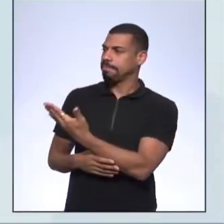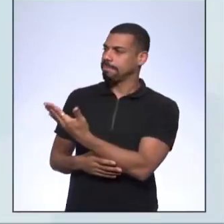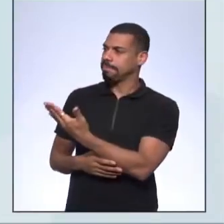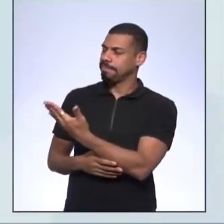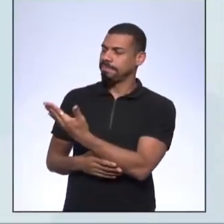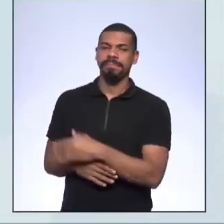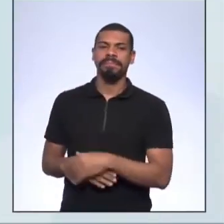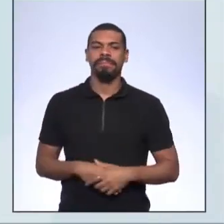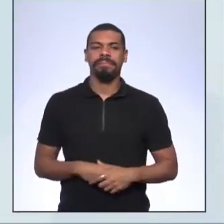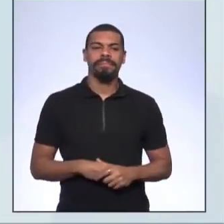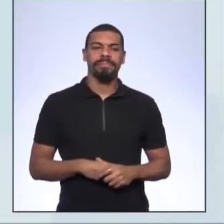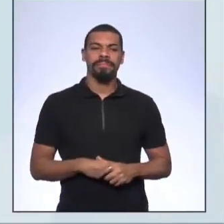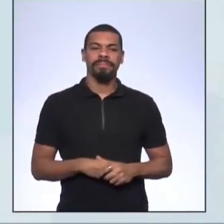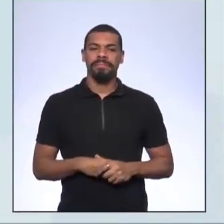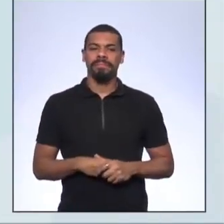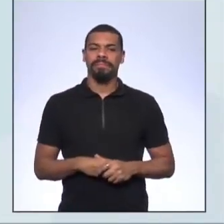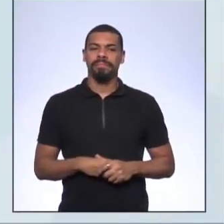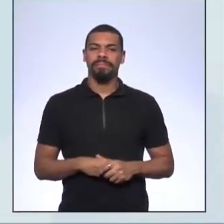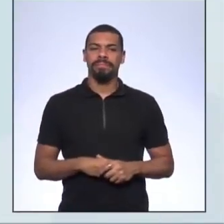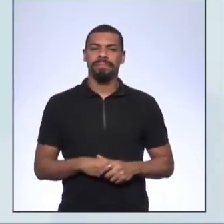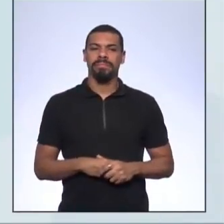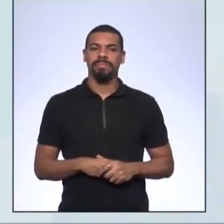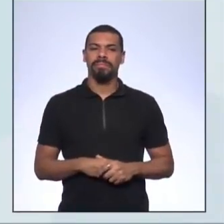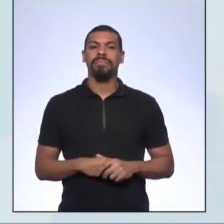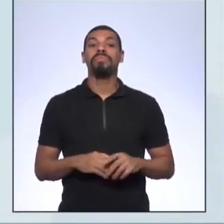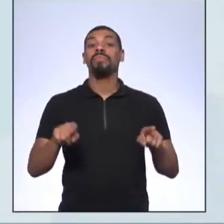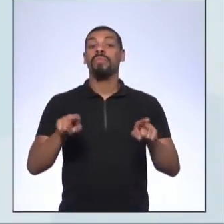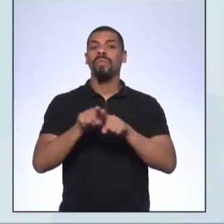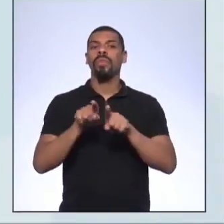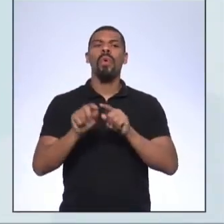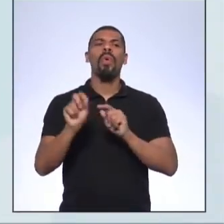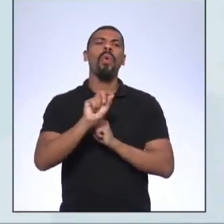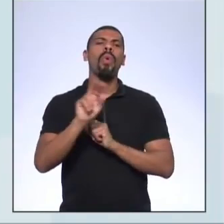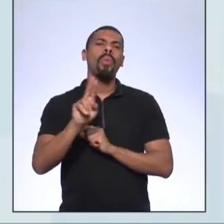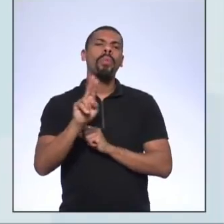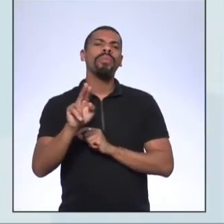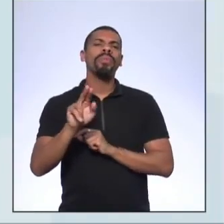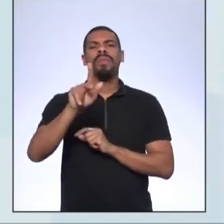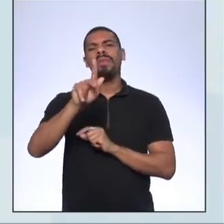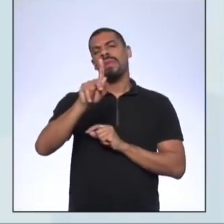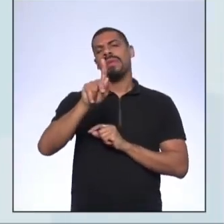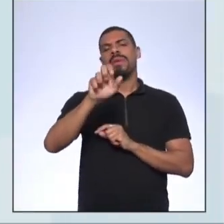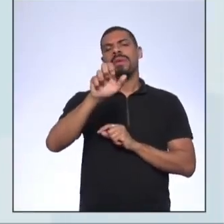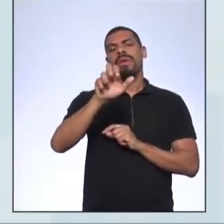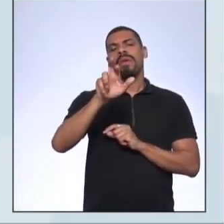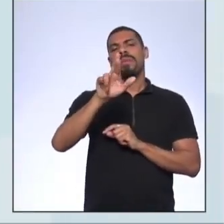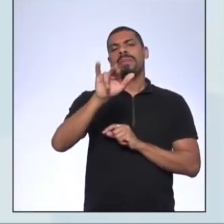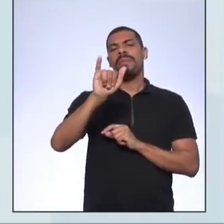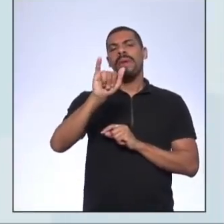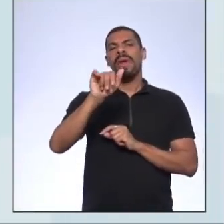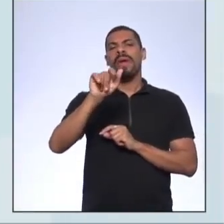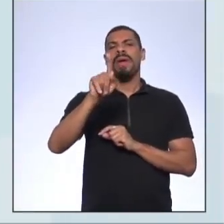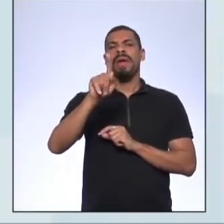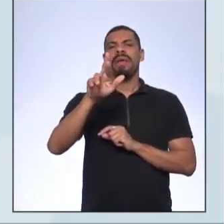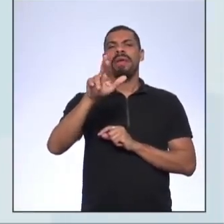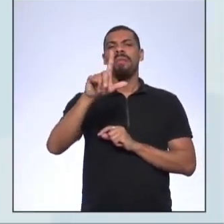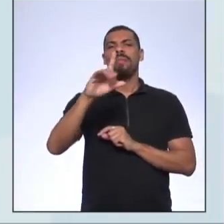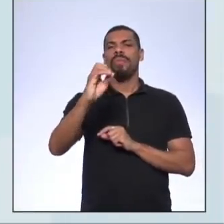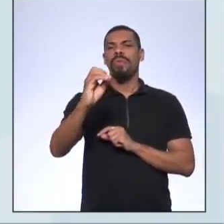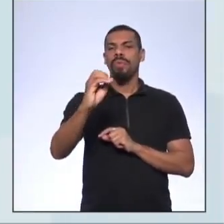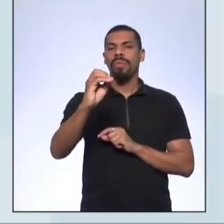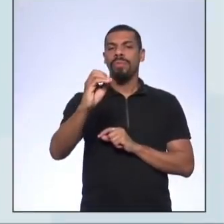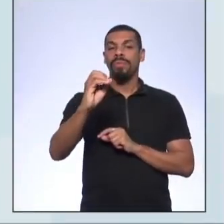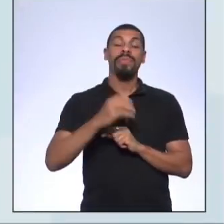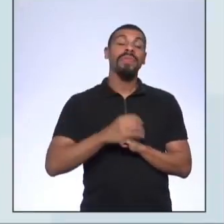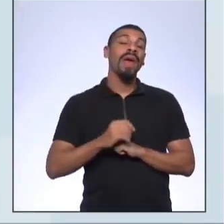rota escolhida era o chamado périplo africano. Périplo africano, para, né, explicar bem em linhas gerais para vocês,